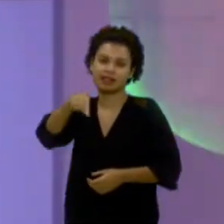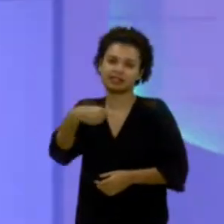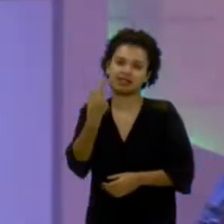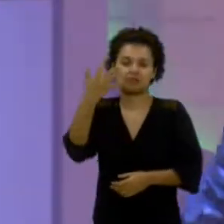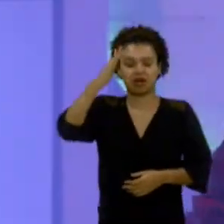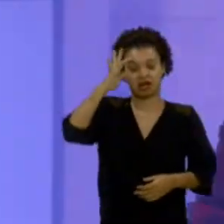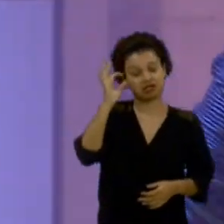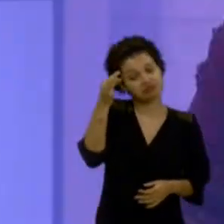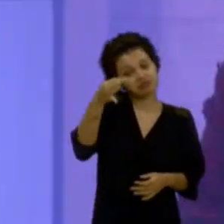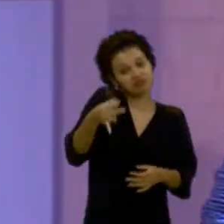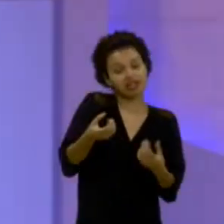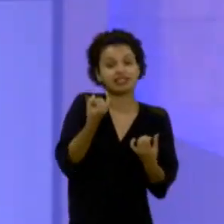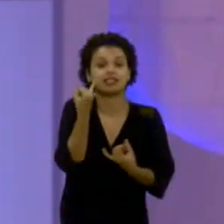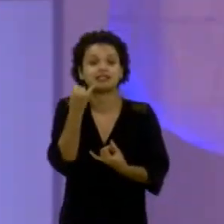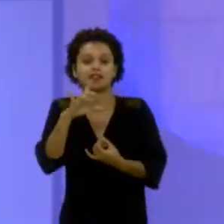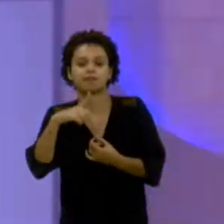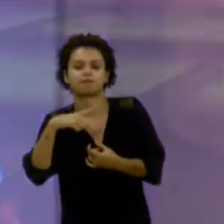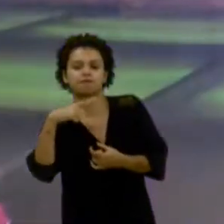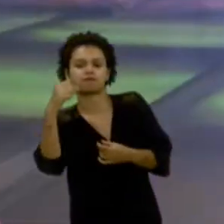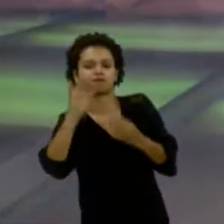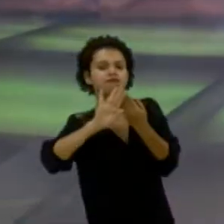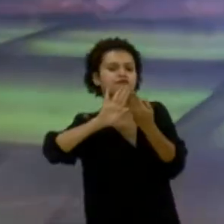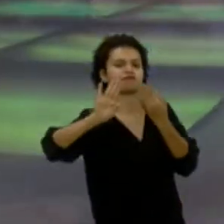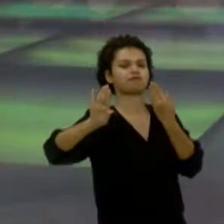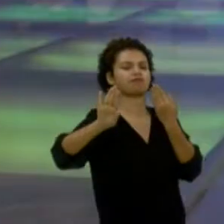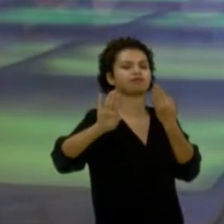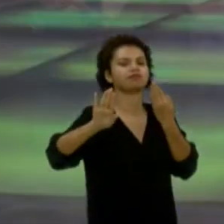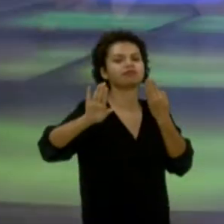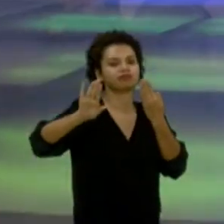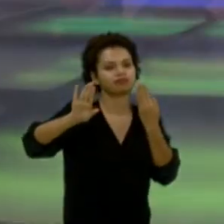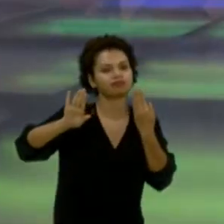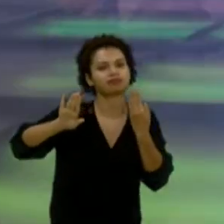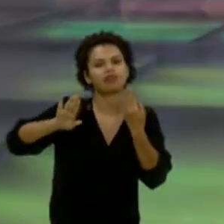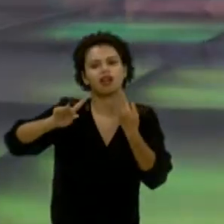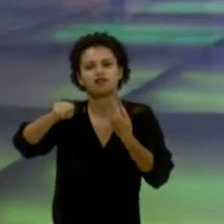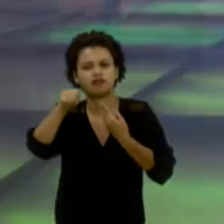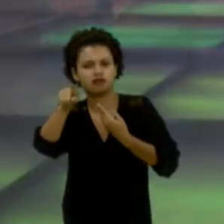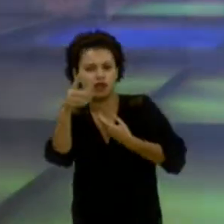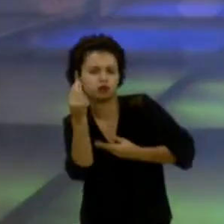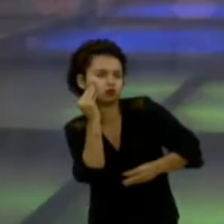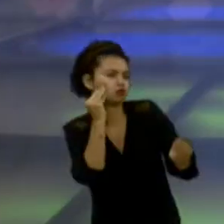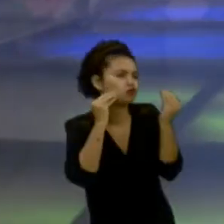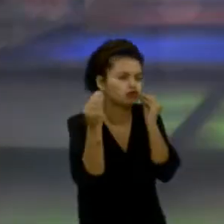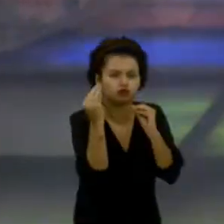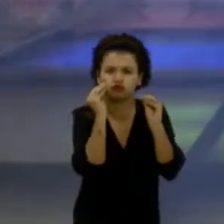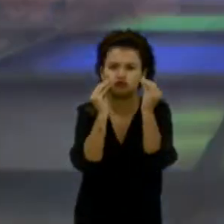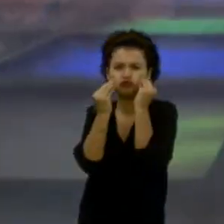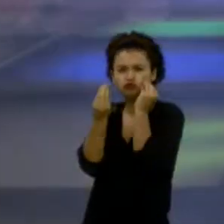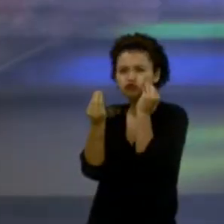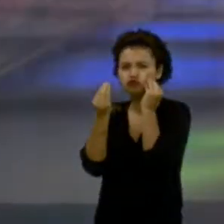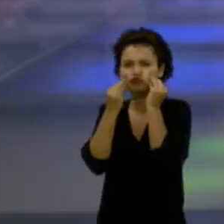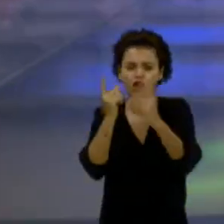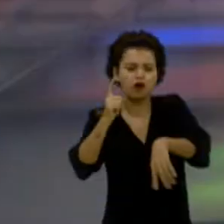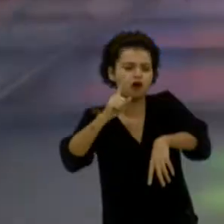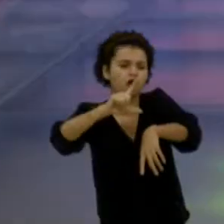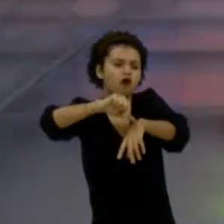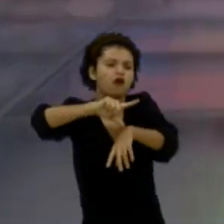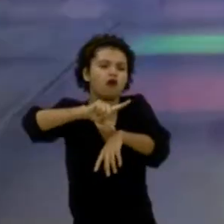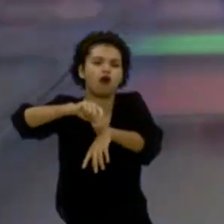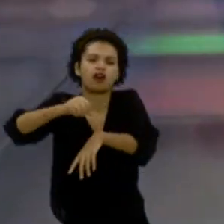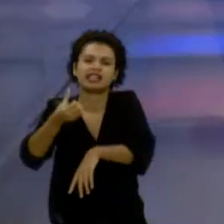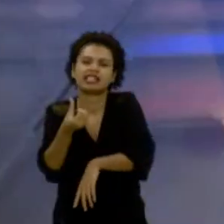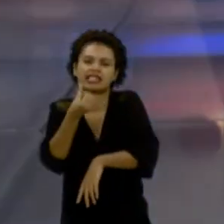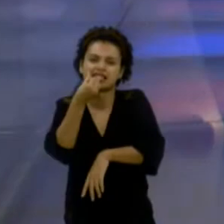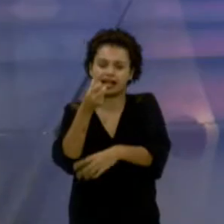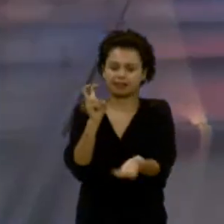se vai partir. Vai me dar beijo todo dia às 6 horas da manhã.